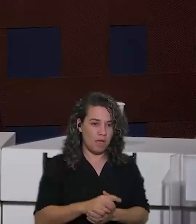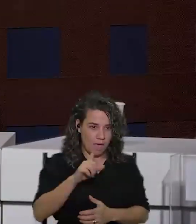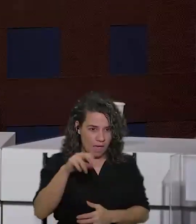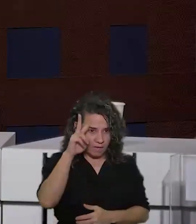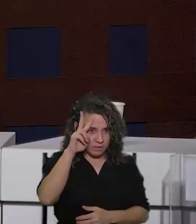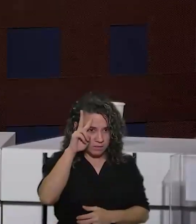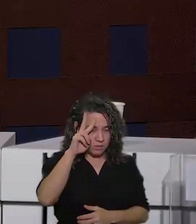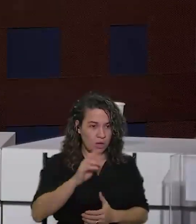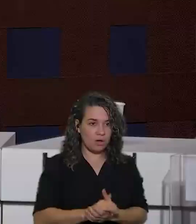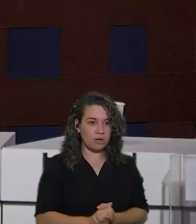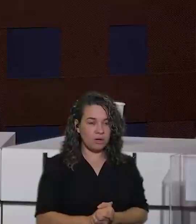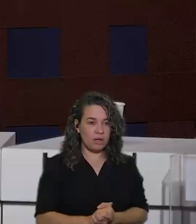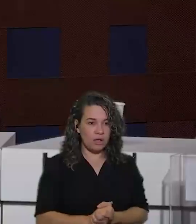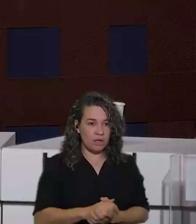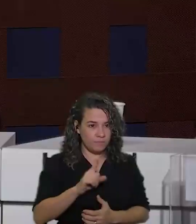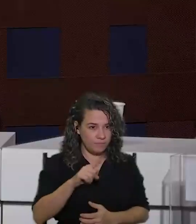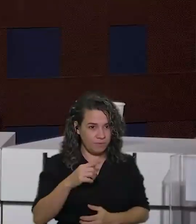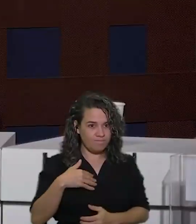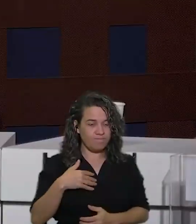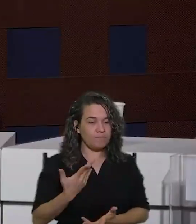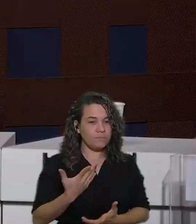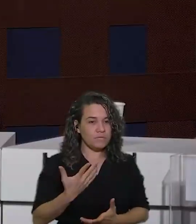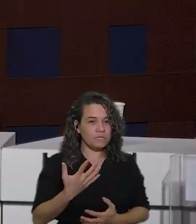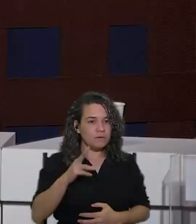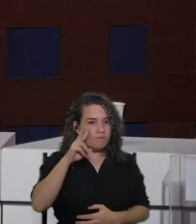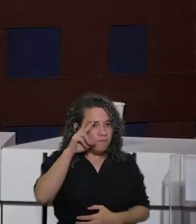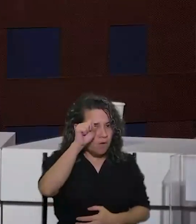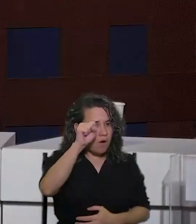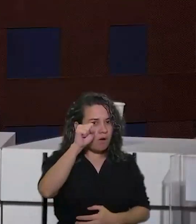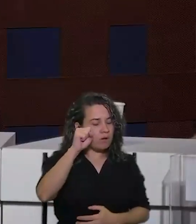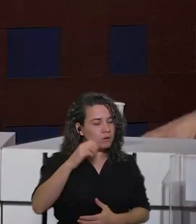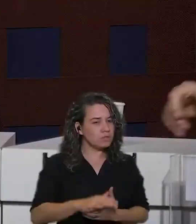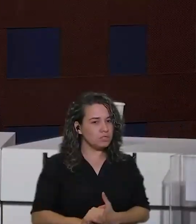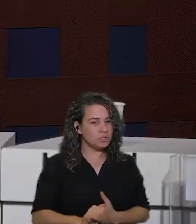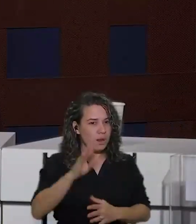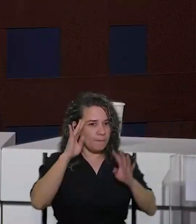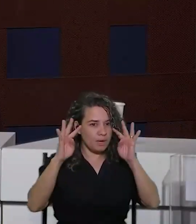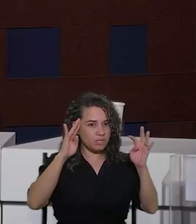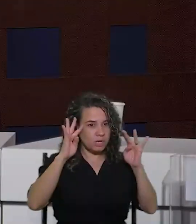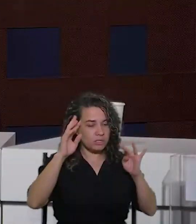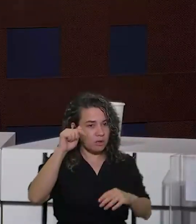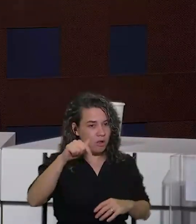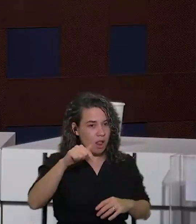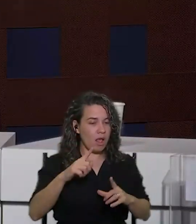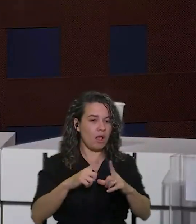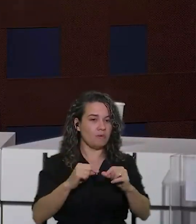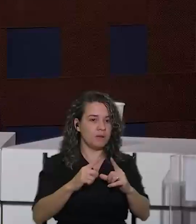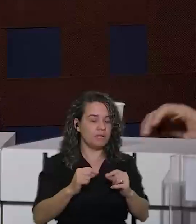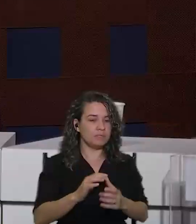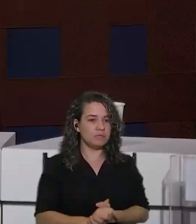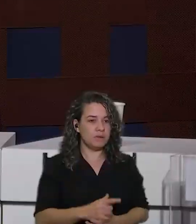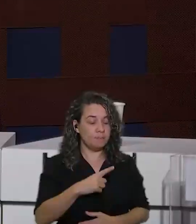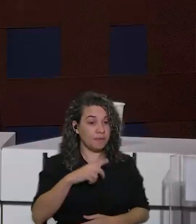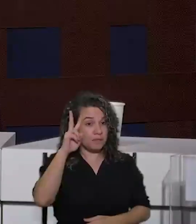a sua vida, é uma história muito forte no imaginário da cidade de Brasília. Então, tem histórias sobre os